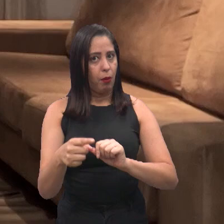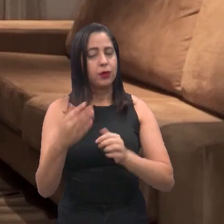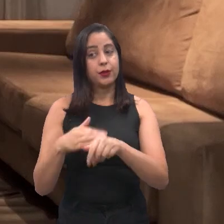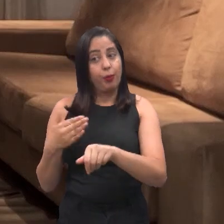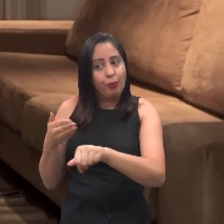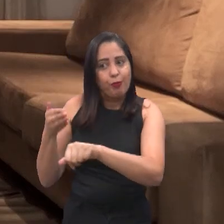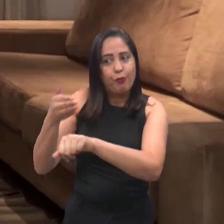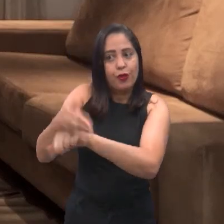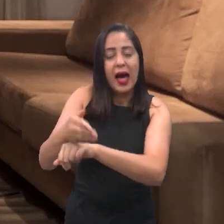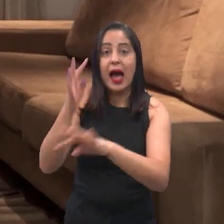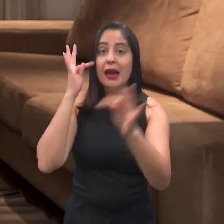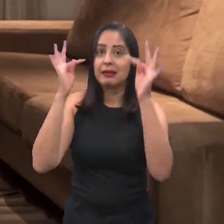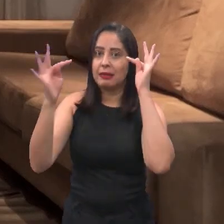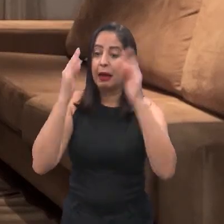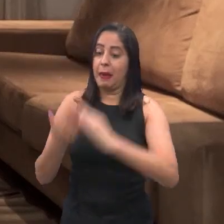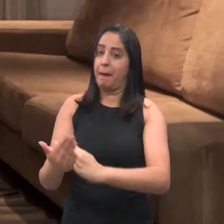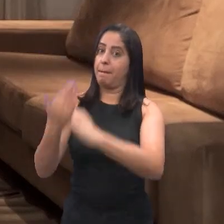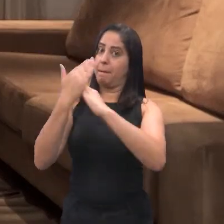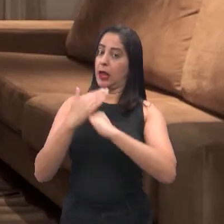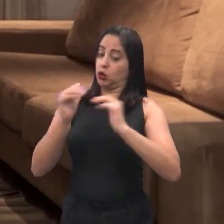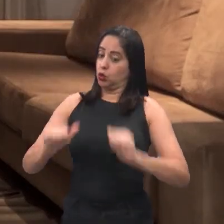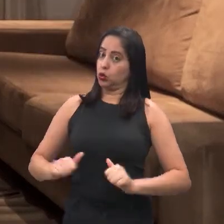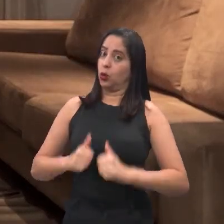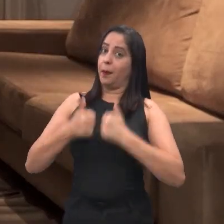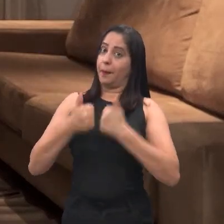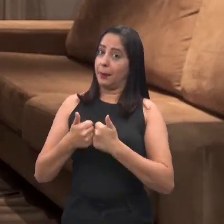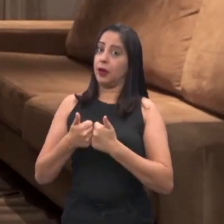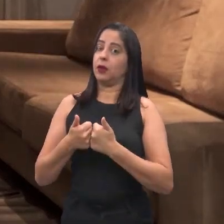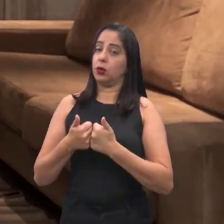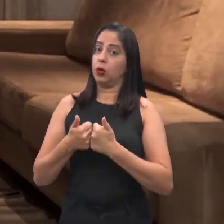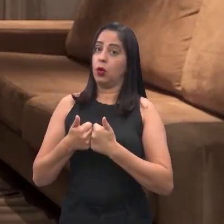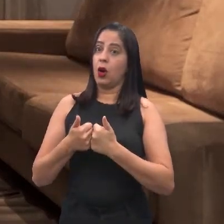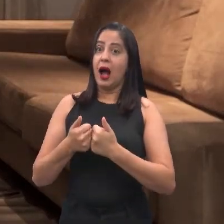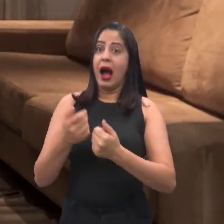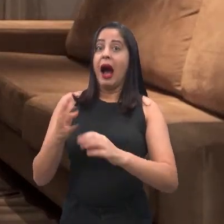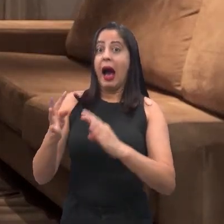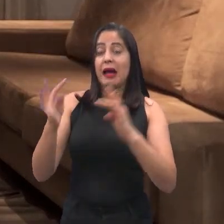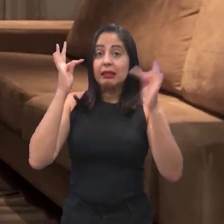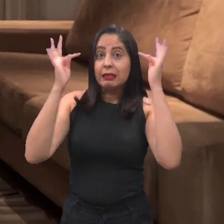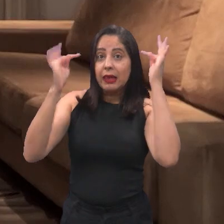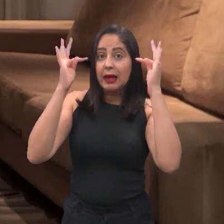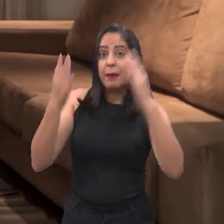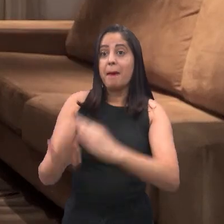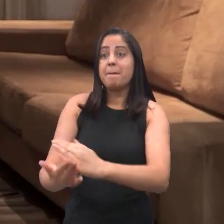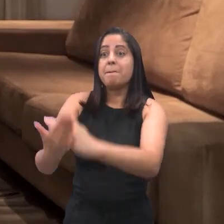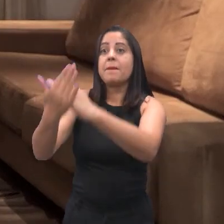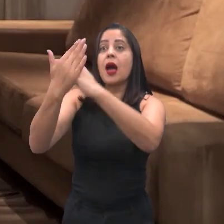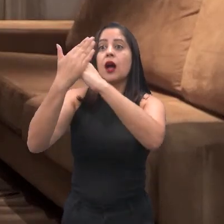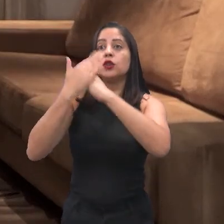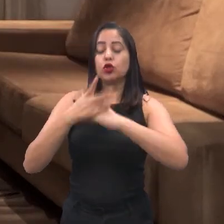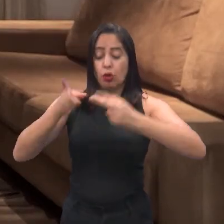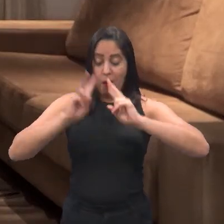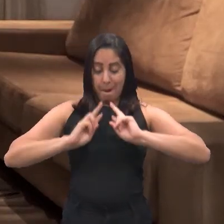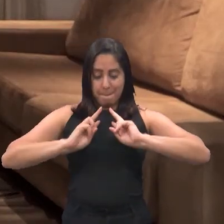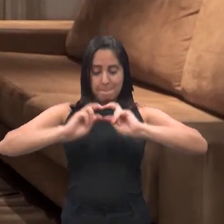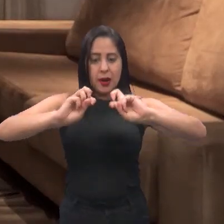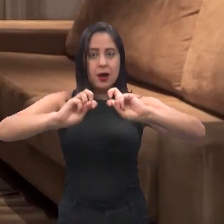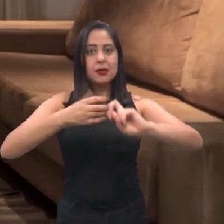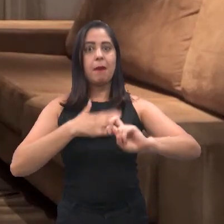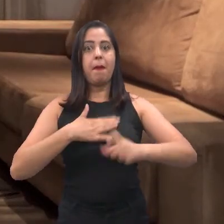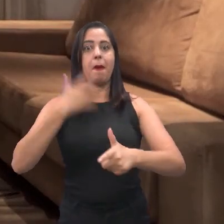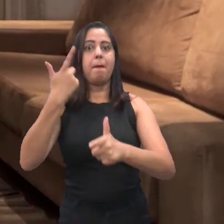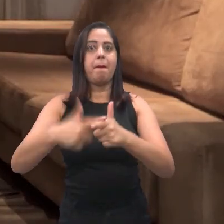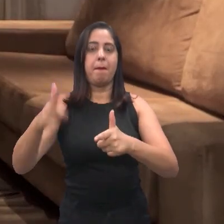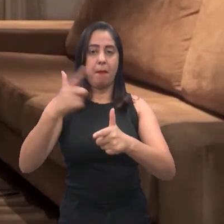terapia que me salvou desse processo. Foi a terapia que me ajudou a encontrar a raiz desse processo,